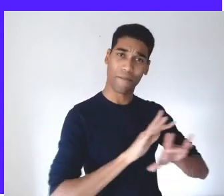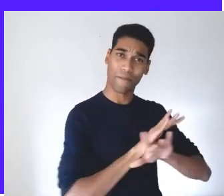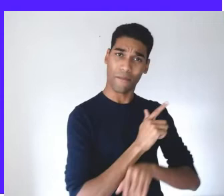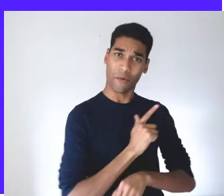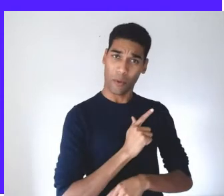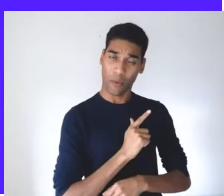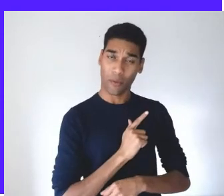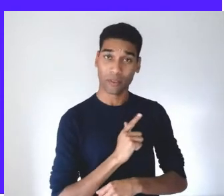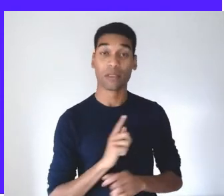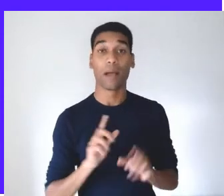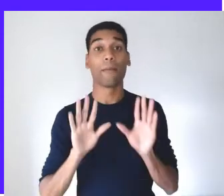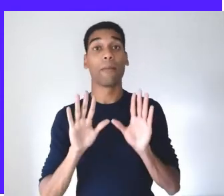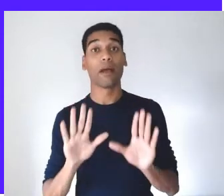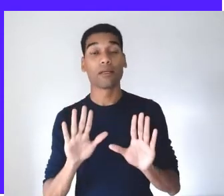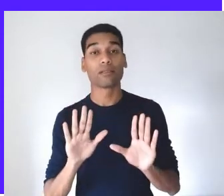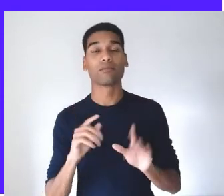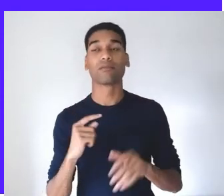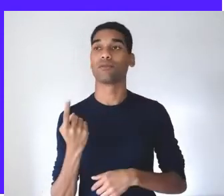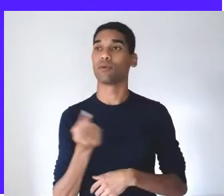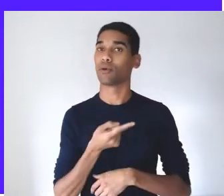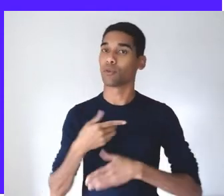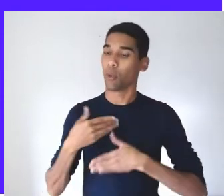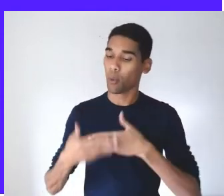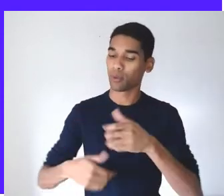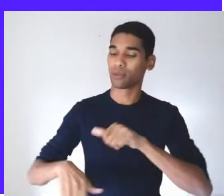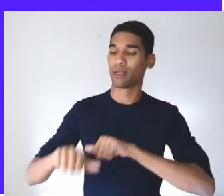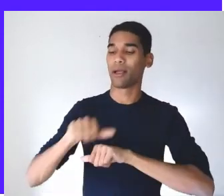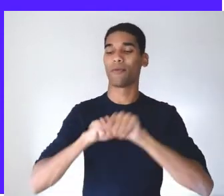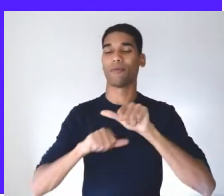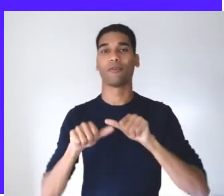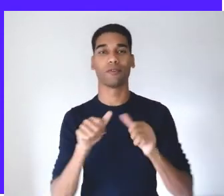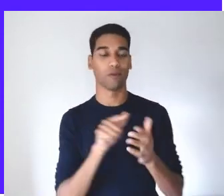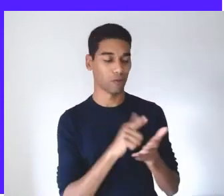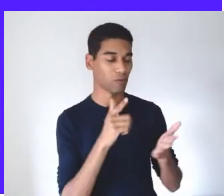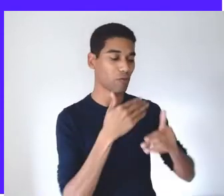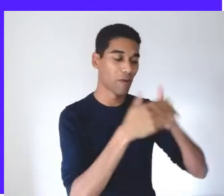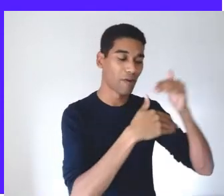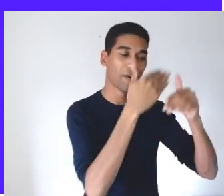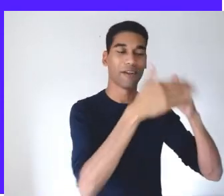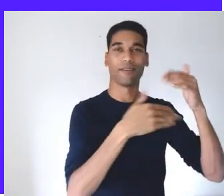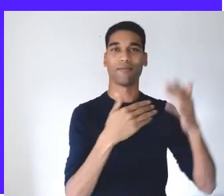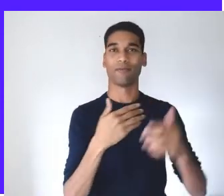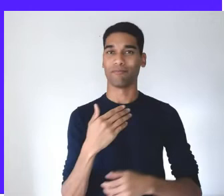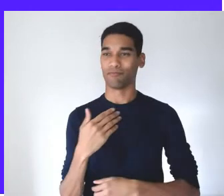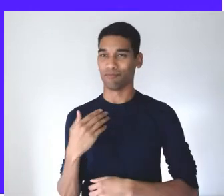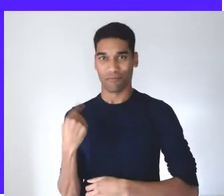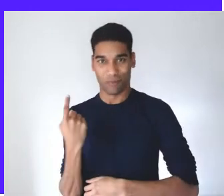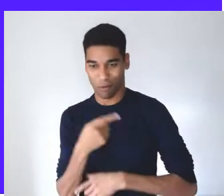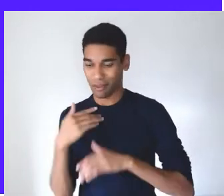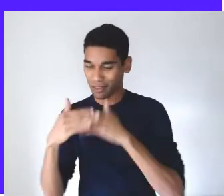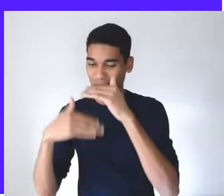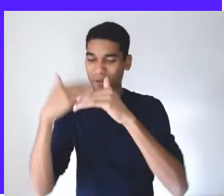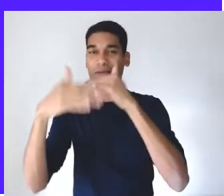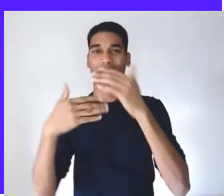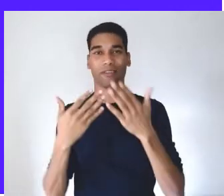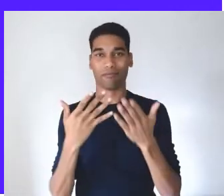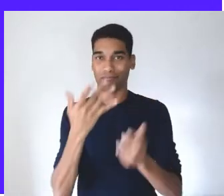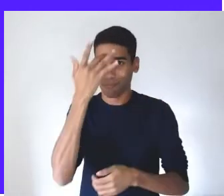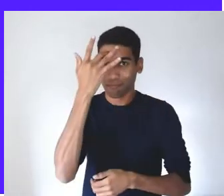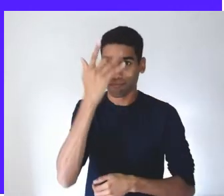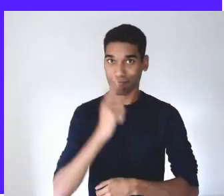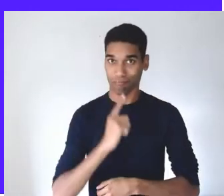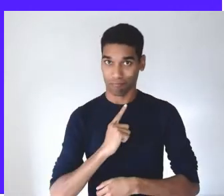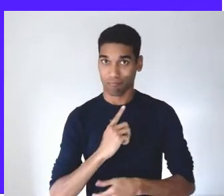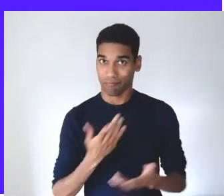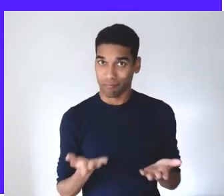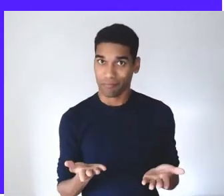Mas a gente muda também, né? O jornalismo evolui, a gente amadurece, e eu acho que é importante,